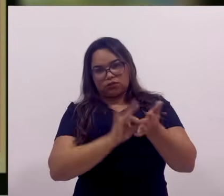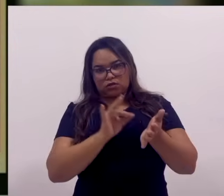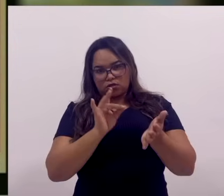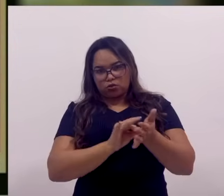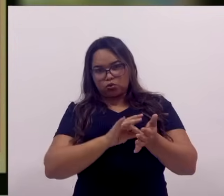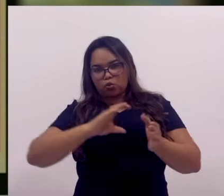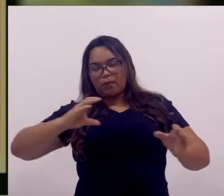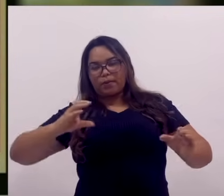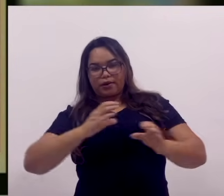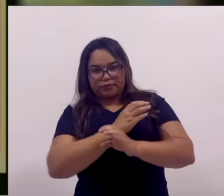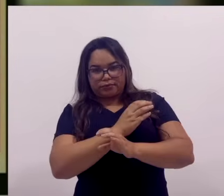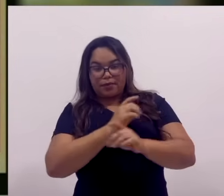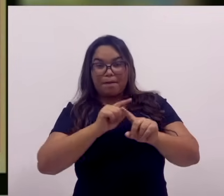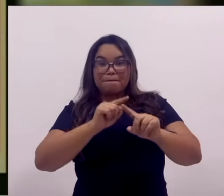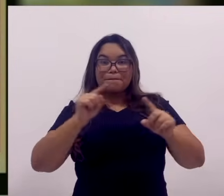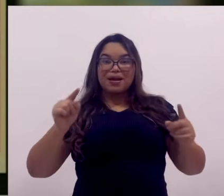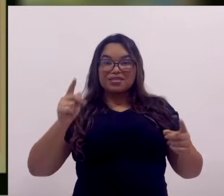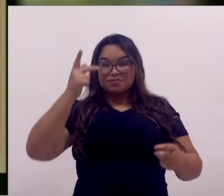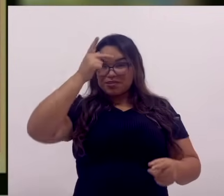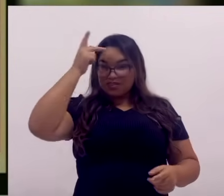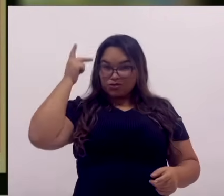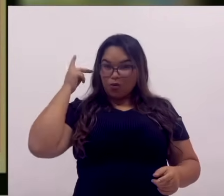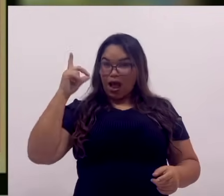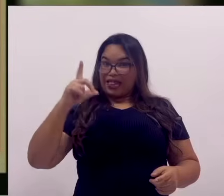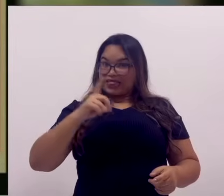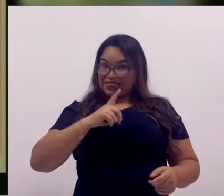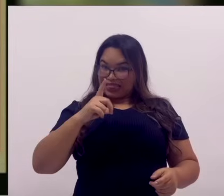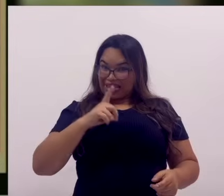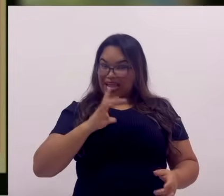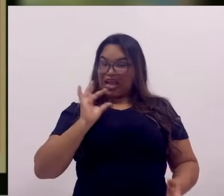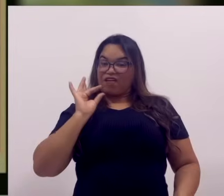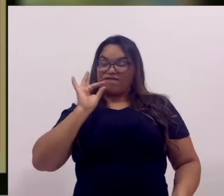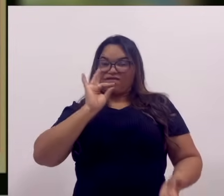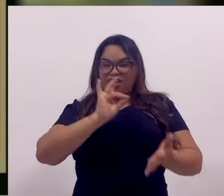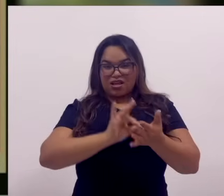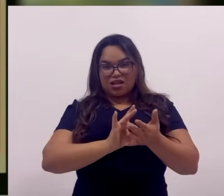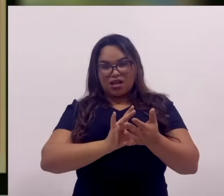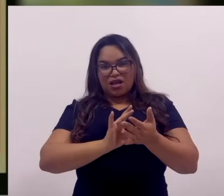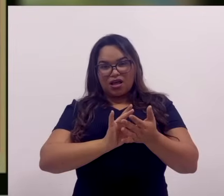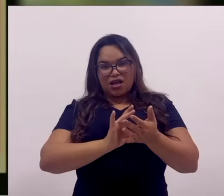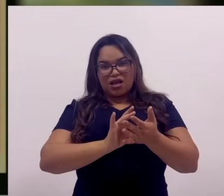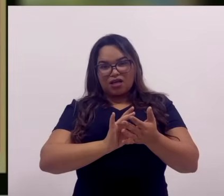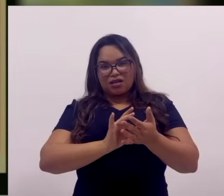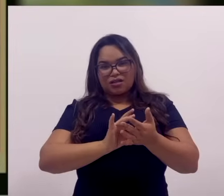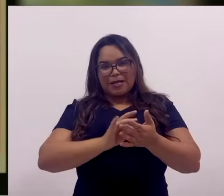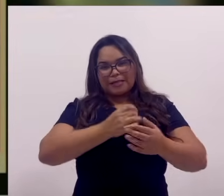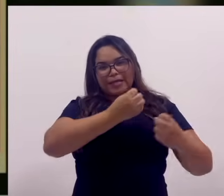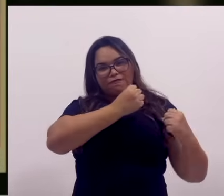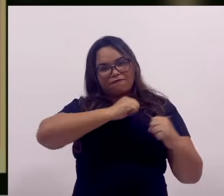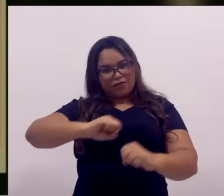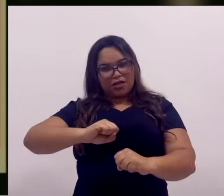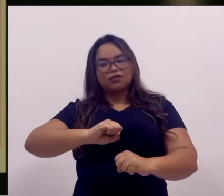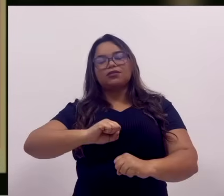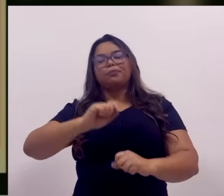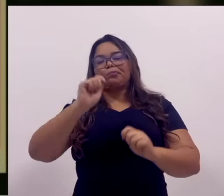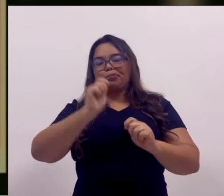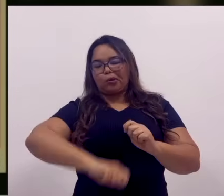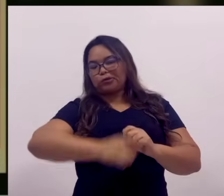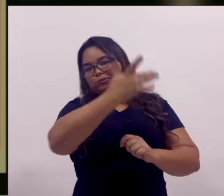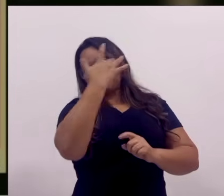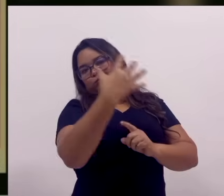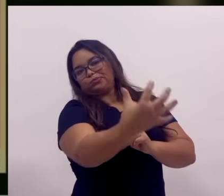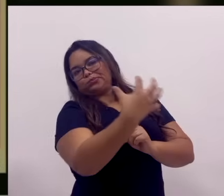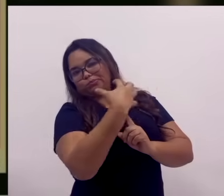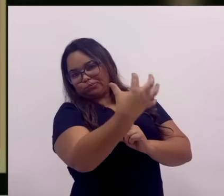Mas se uma pessoa tem a verdade e a defende, isso é o que pode acontecer. Perseguição. Este é o Coliseu